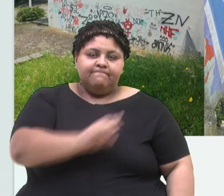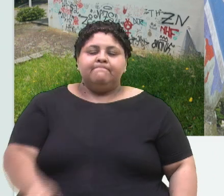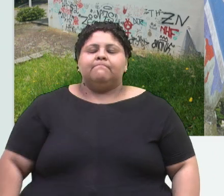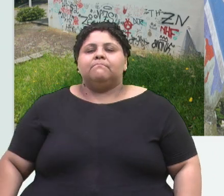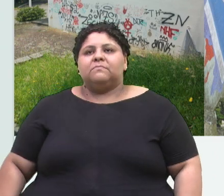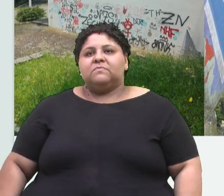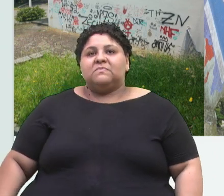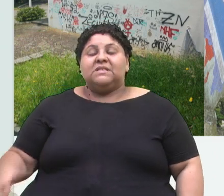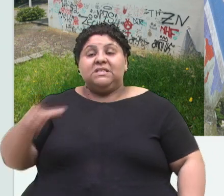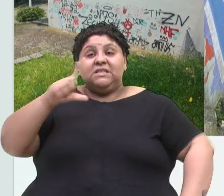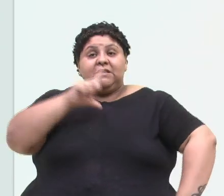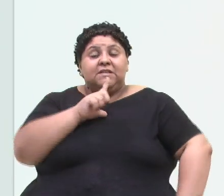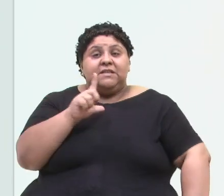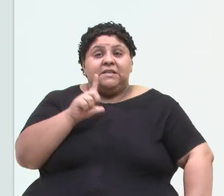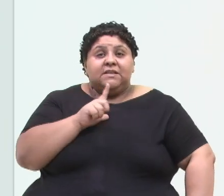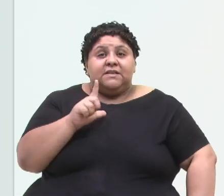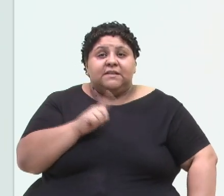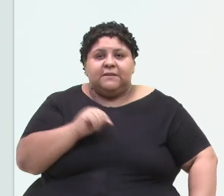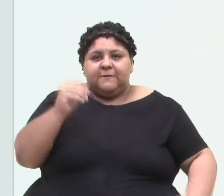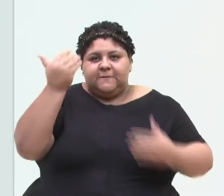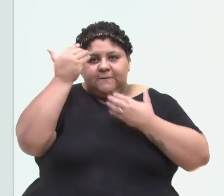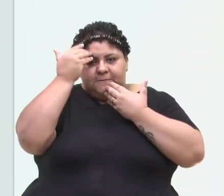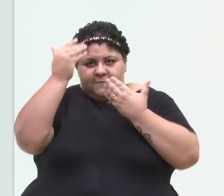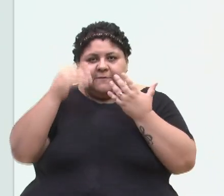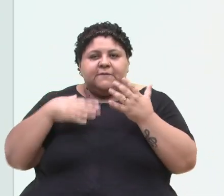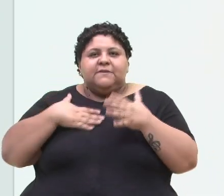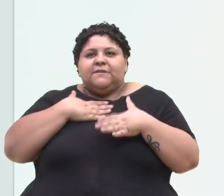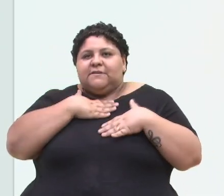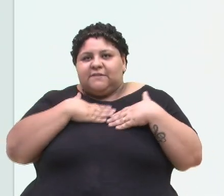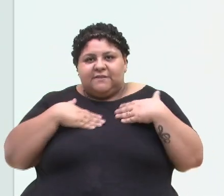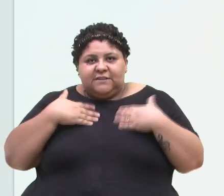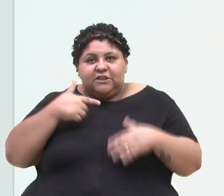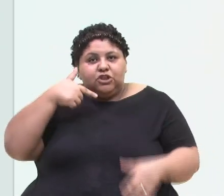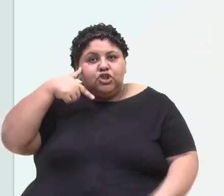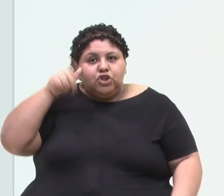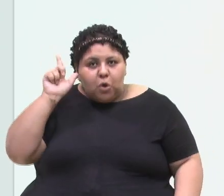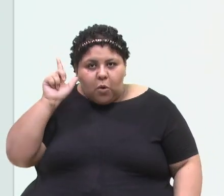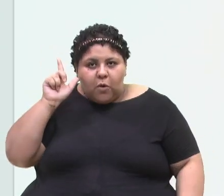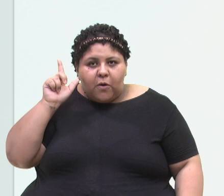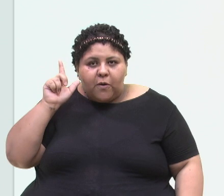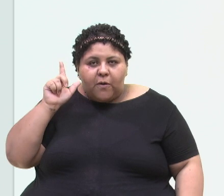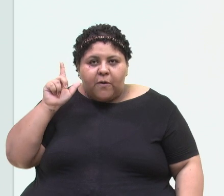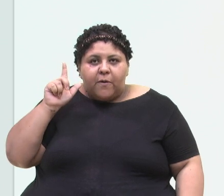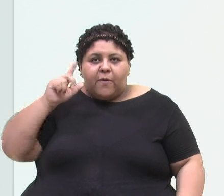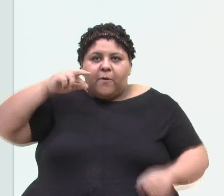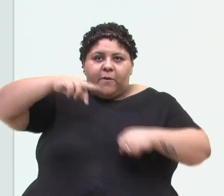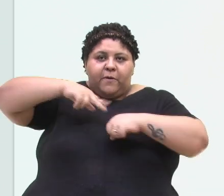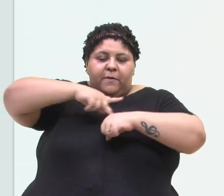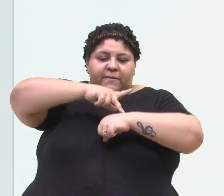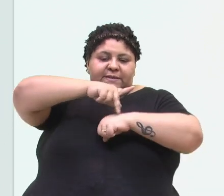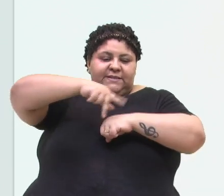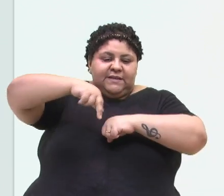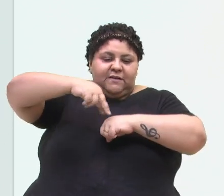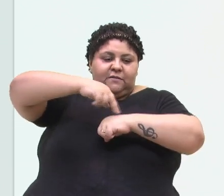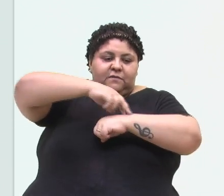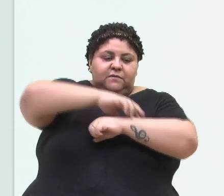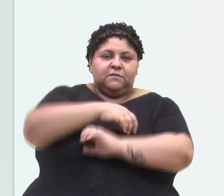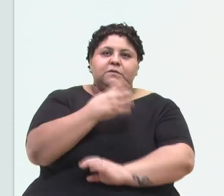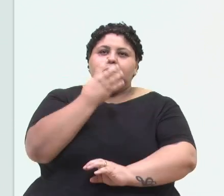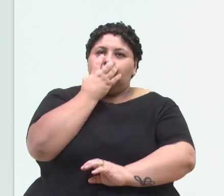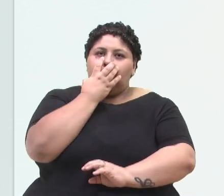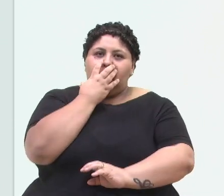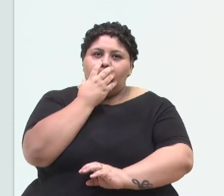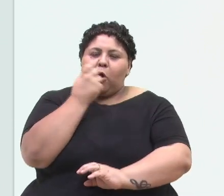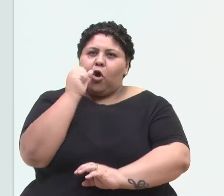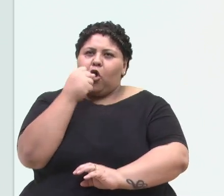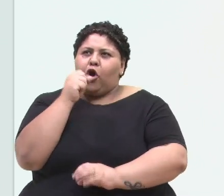E eu tive a grata satisfação de ontem passear com meus cachorros, eram 8h30 da noite, e